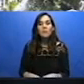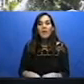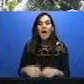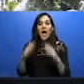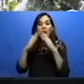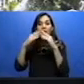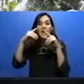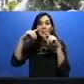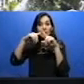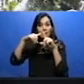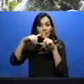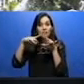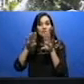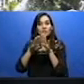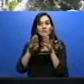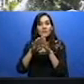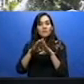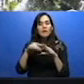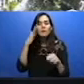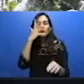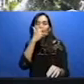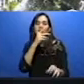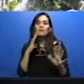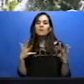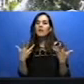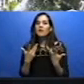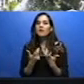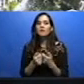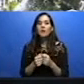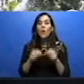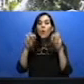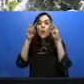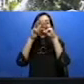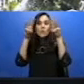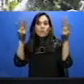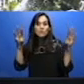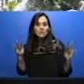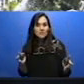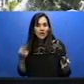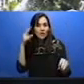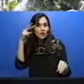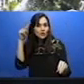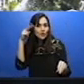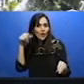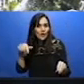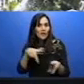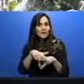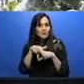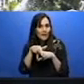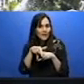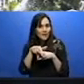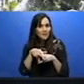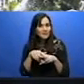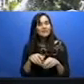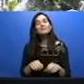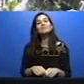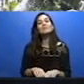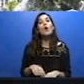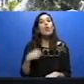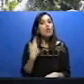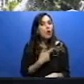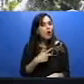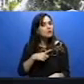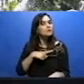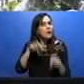que é belíssima, tem uma construção muito bonita. O Museu Histórico, Artístico e Folclórico Rui Menezes, Nós temos museu em